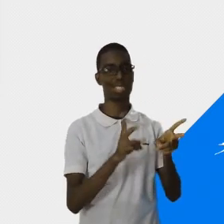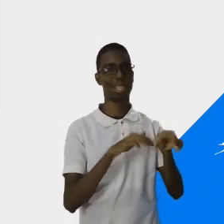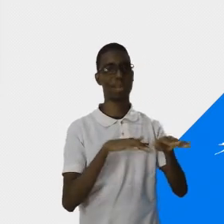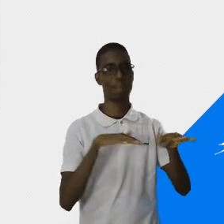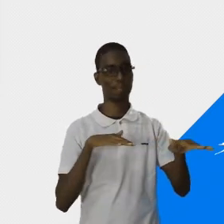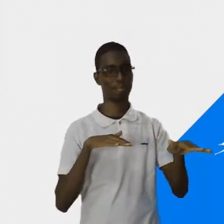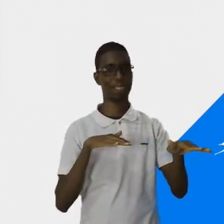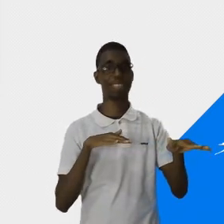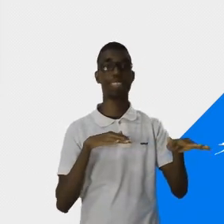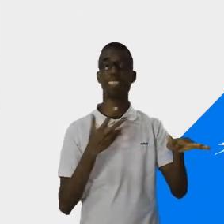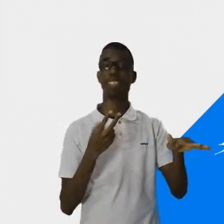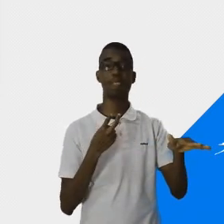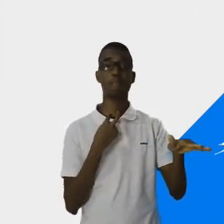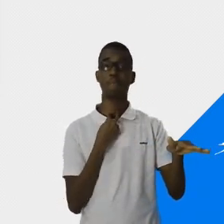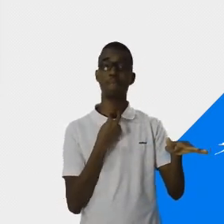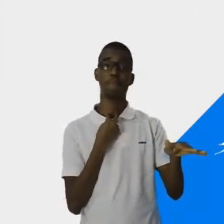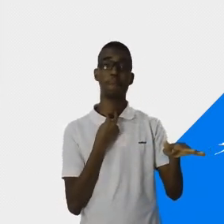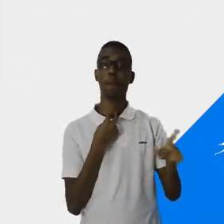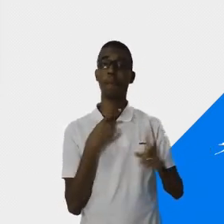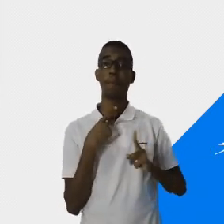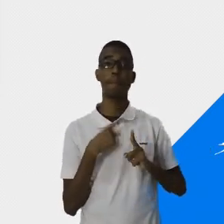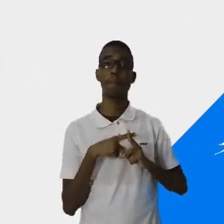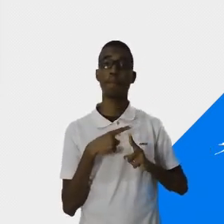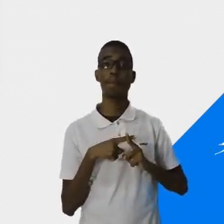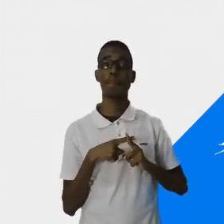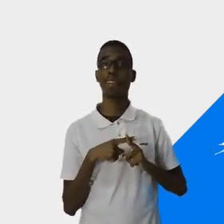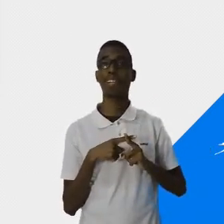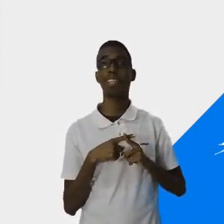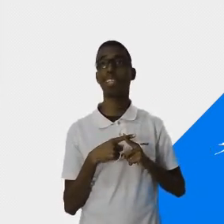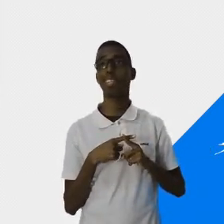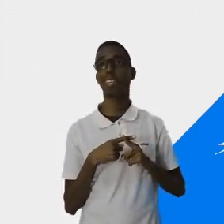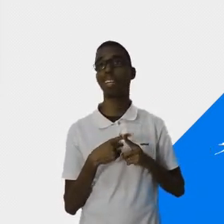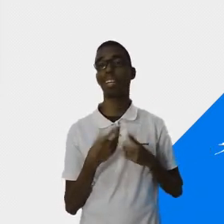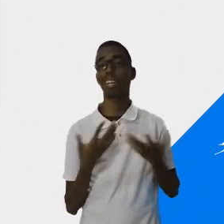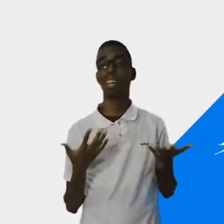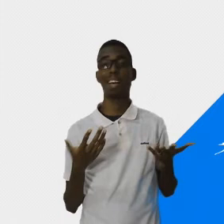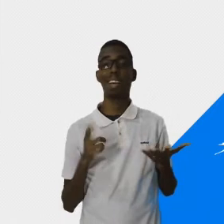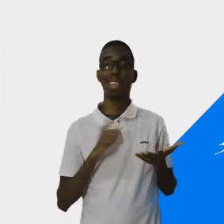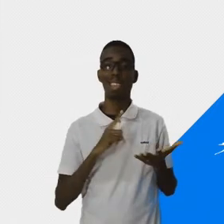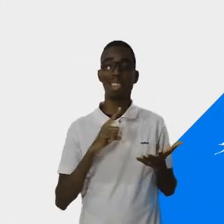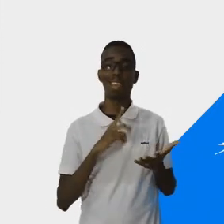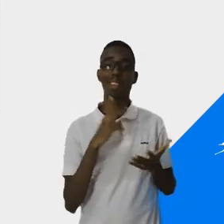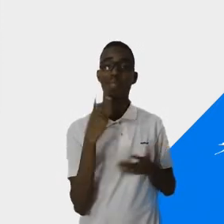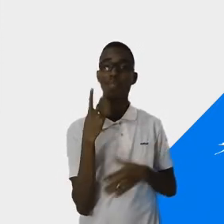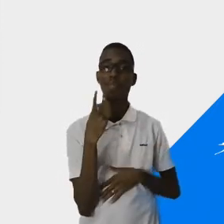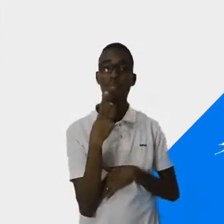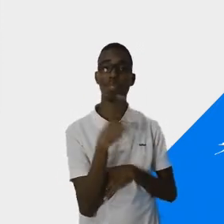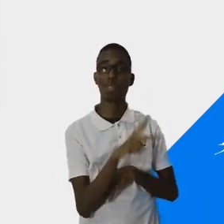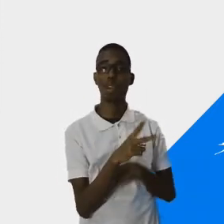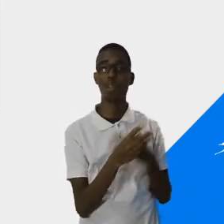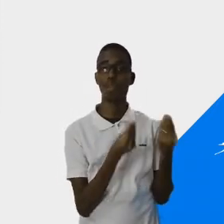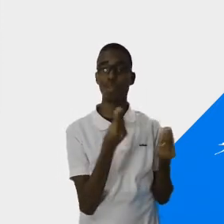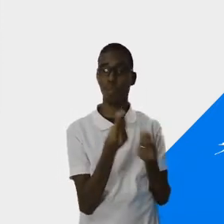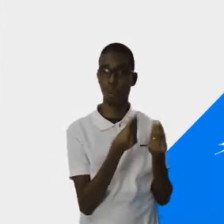está absolutamente já bem desenhado, desenvolvido, verificado em termos científicos. Por exemplo, tem sido recente na Alemanha,